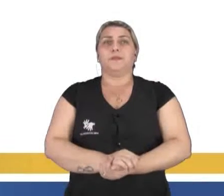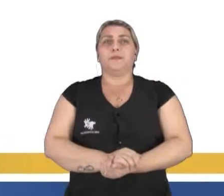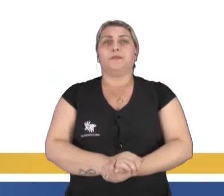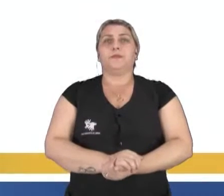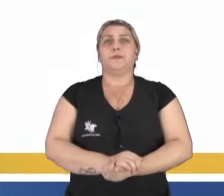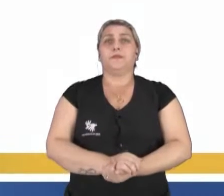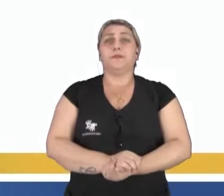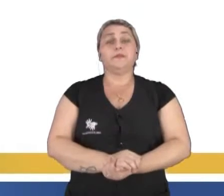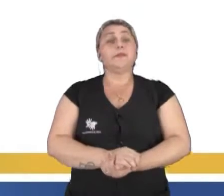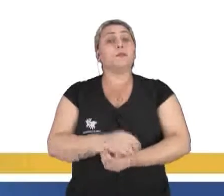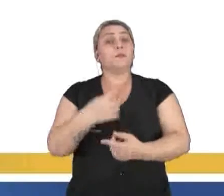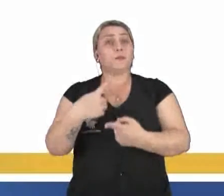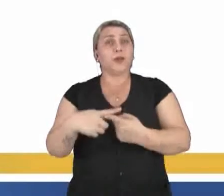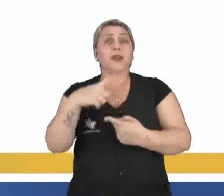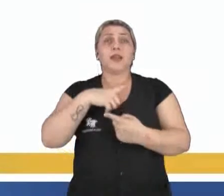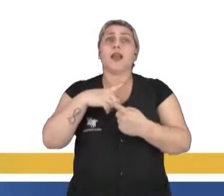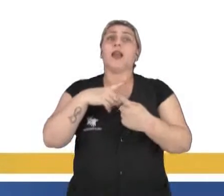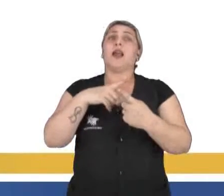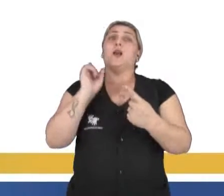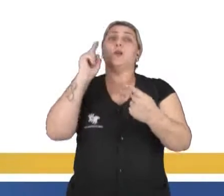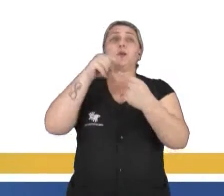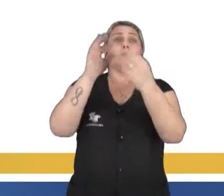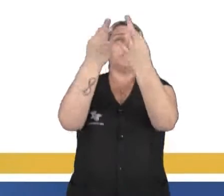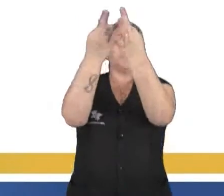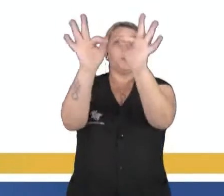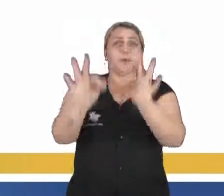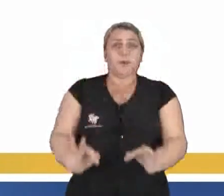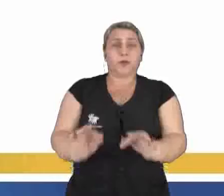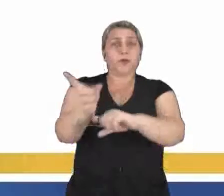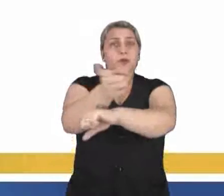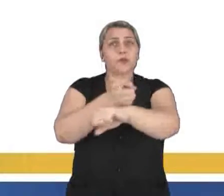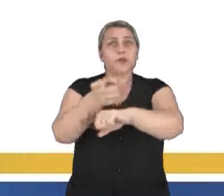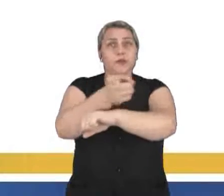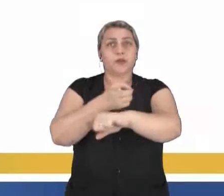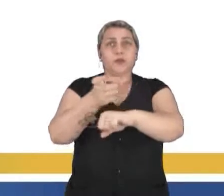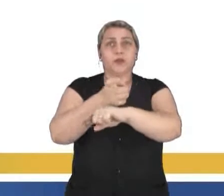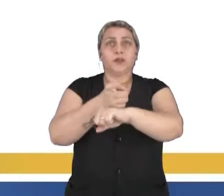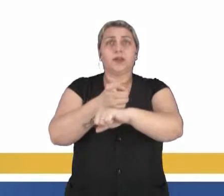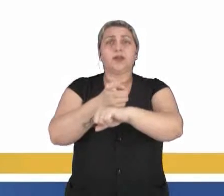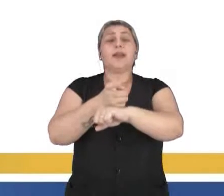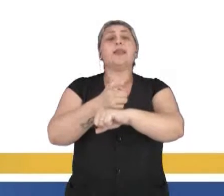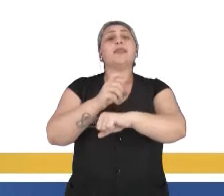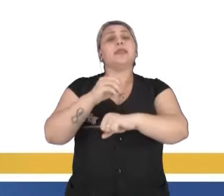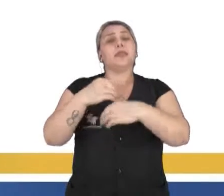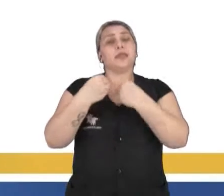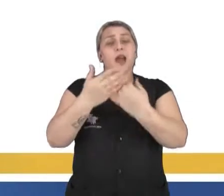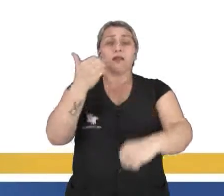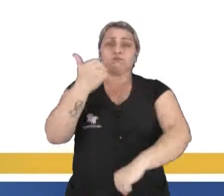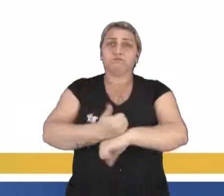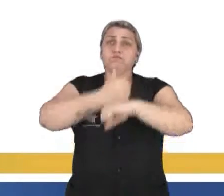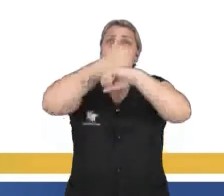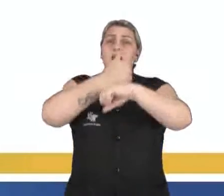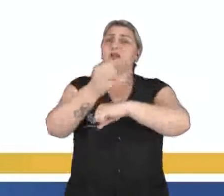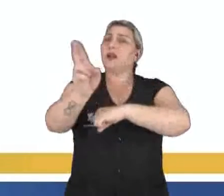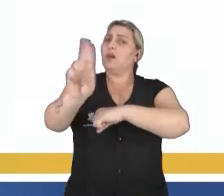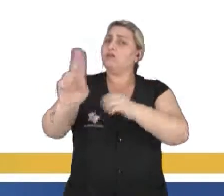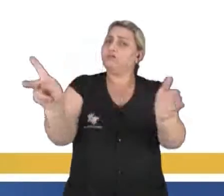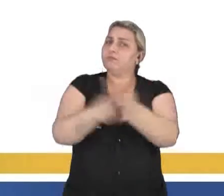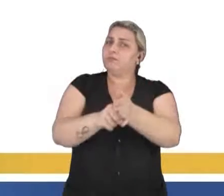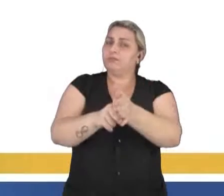adjetiva isso porque possui a função sintática de um adjetivo que é atribuir